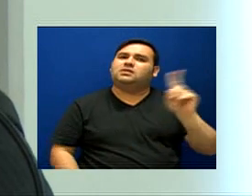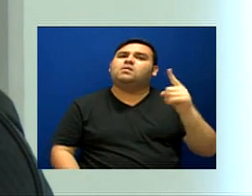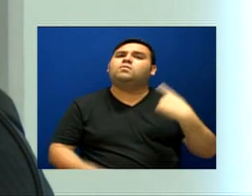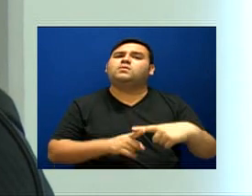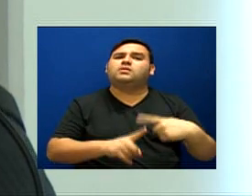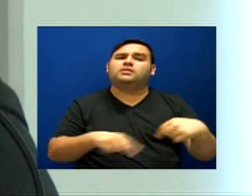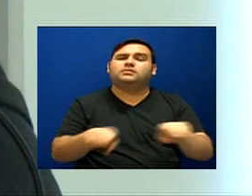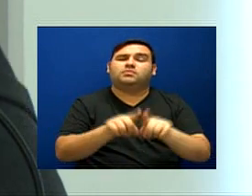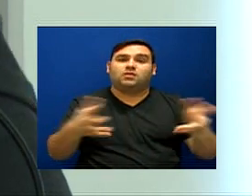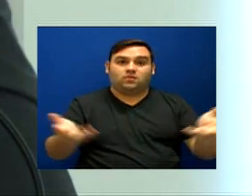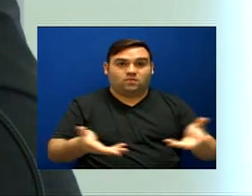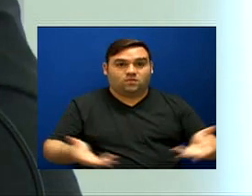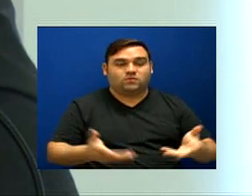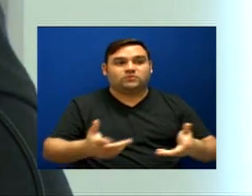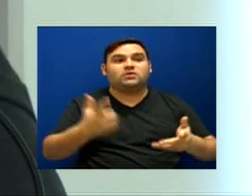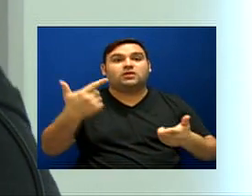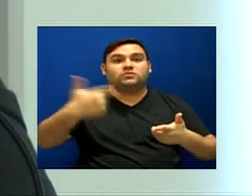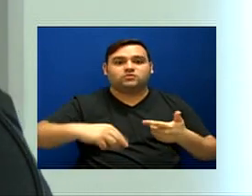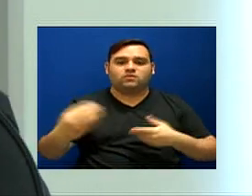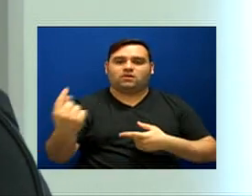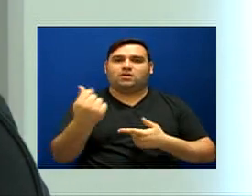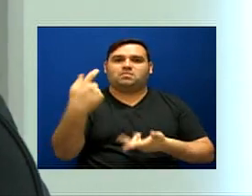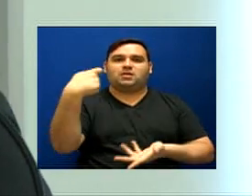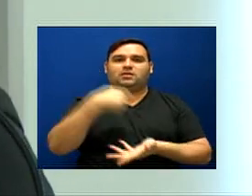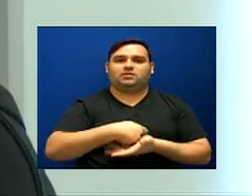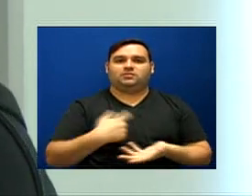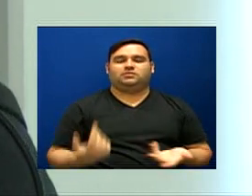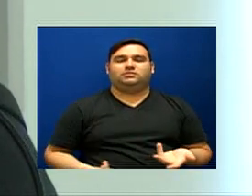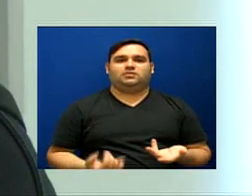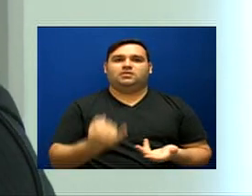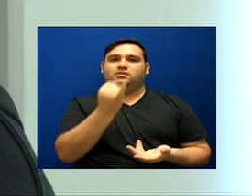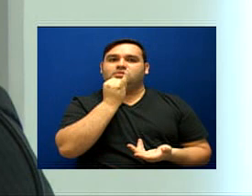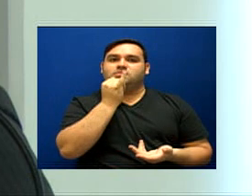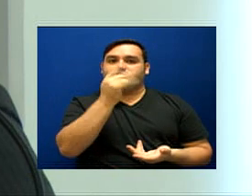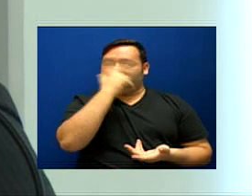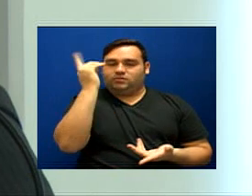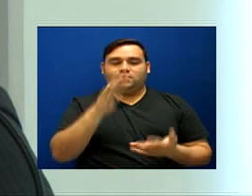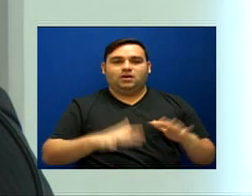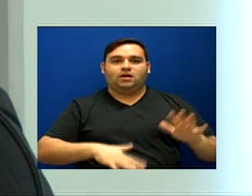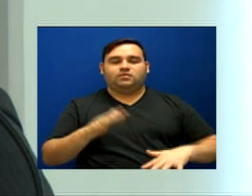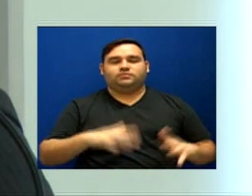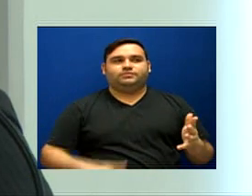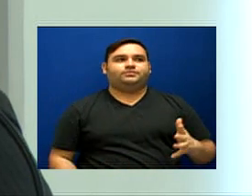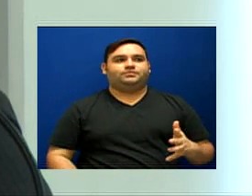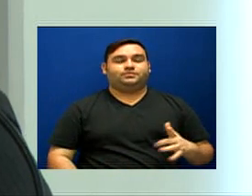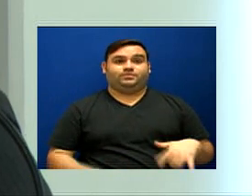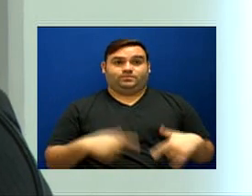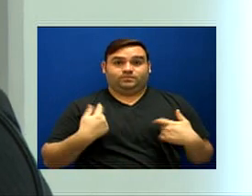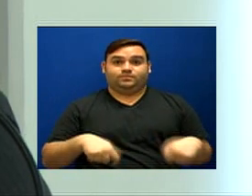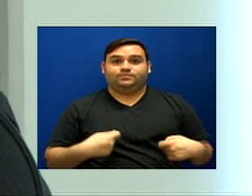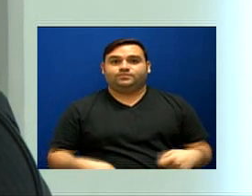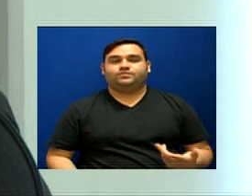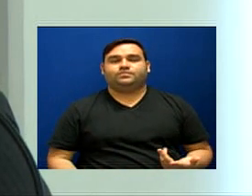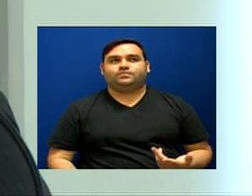uma condição hoje de reembolso, no caso que a pessoa muitas vezes